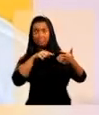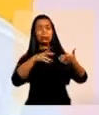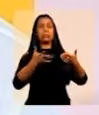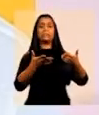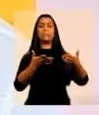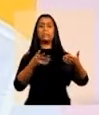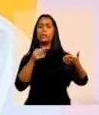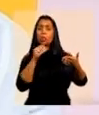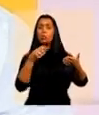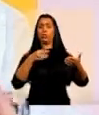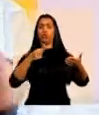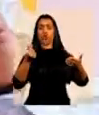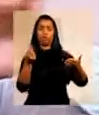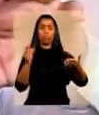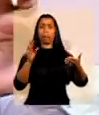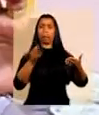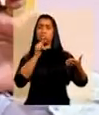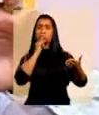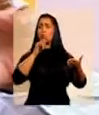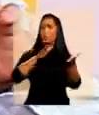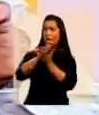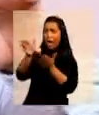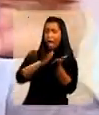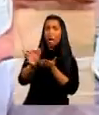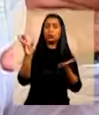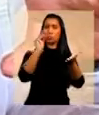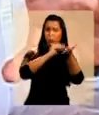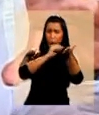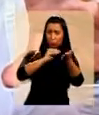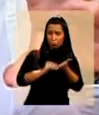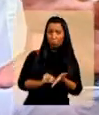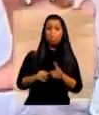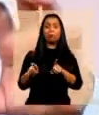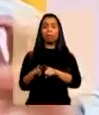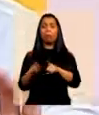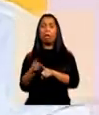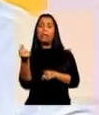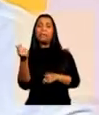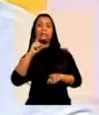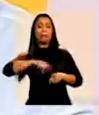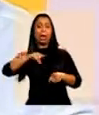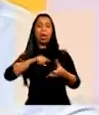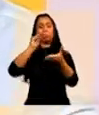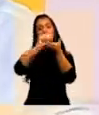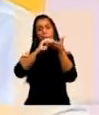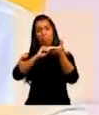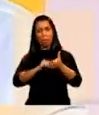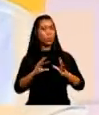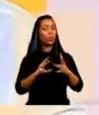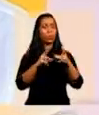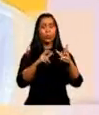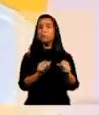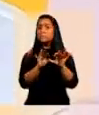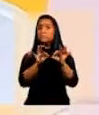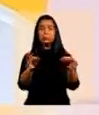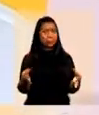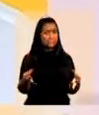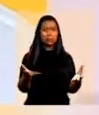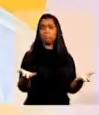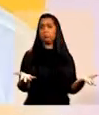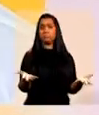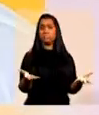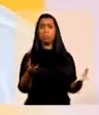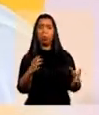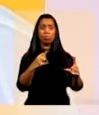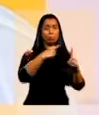no Excel, onde eu coloco em uma parte todas as minhas receitas e em outra parte todos os meus gastos. Simples, uma